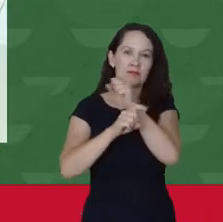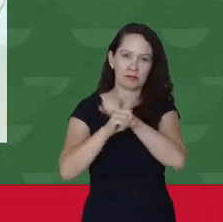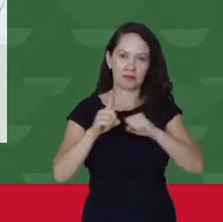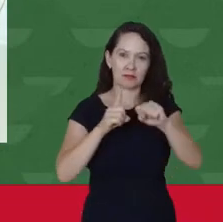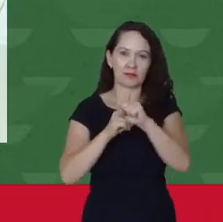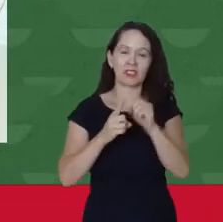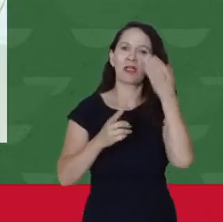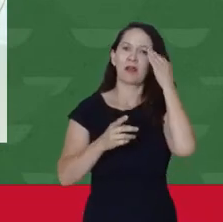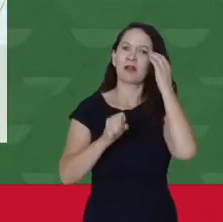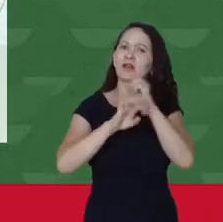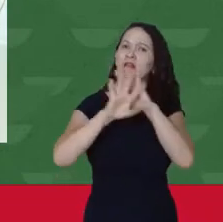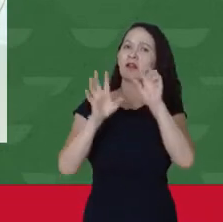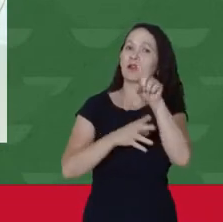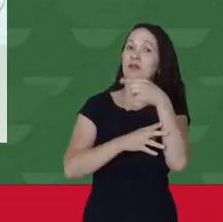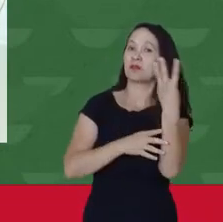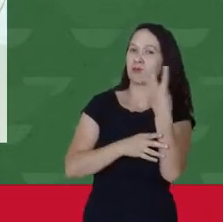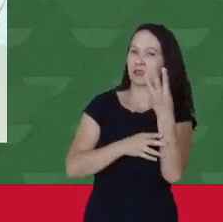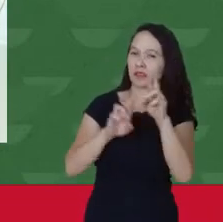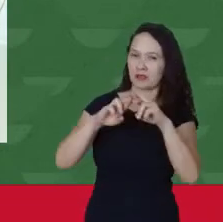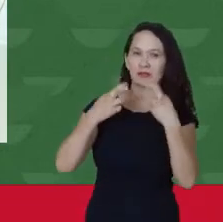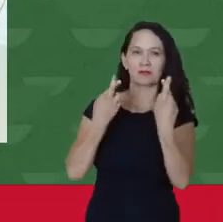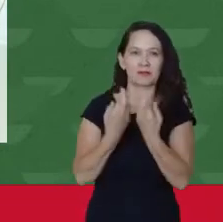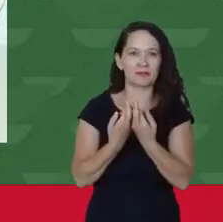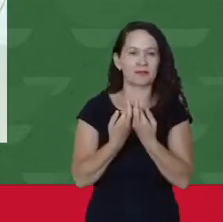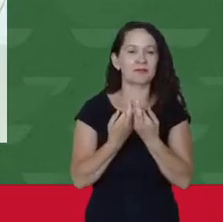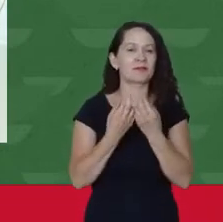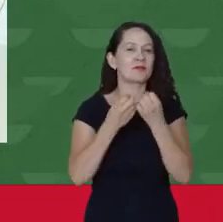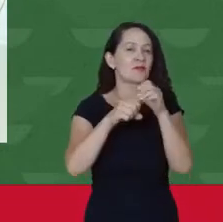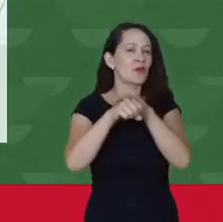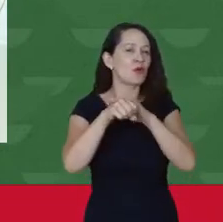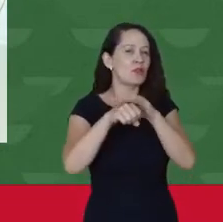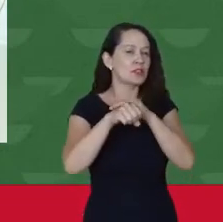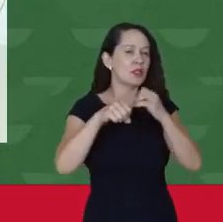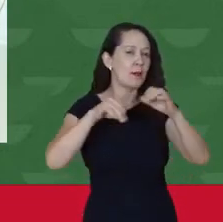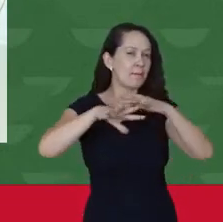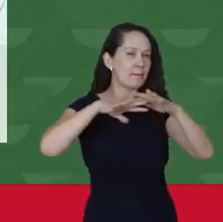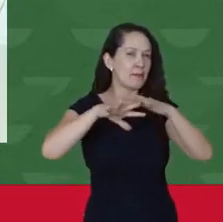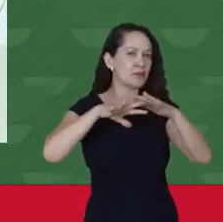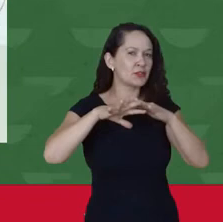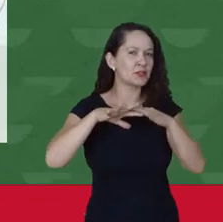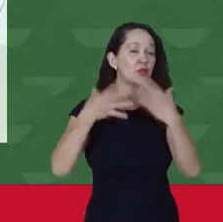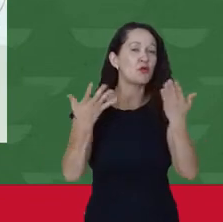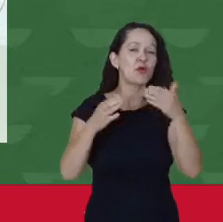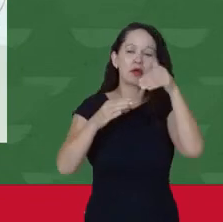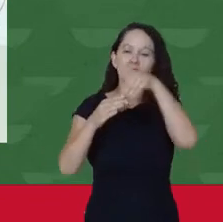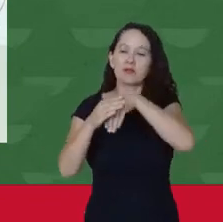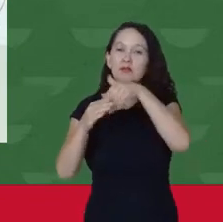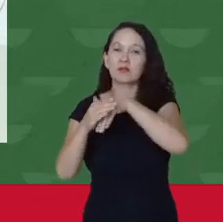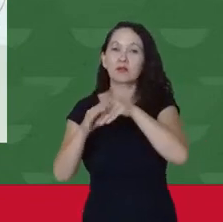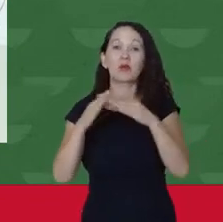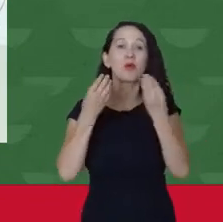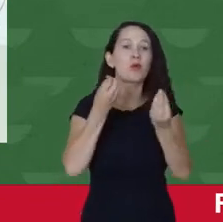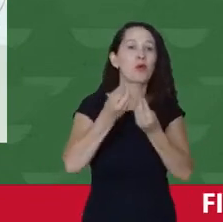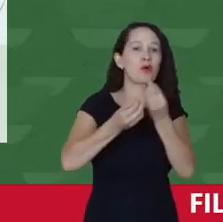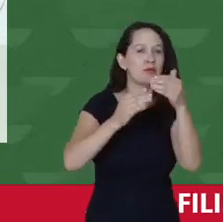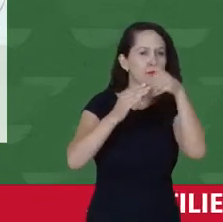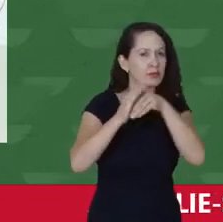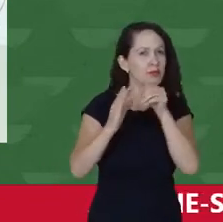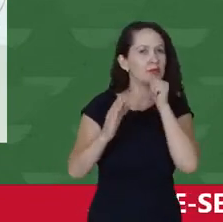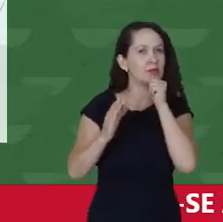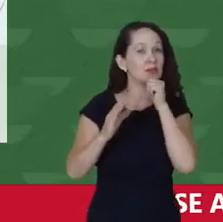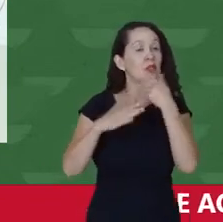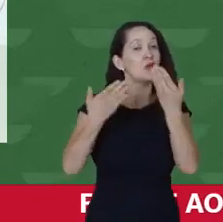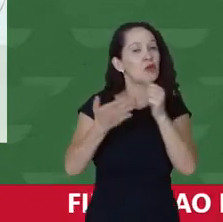sociedade compreenda e depois da terceira rodada nós vamos falar das mobilizações e da pauta. Quando é que vai a votação, como é que vai ser as votações ainda,